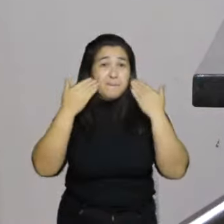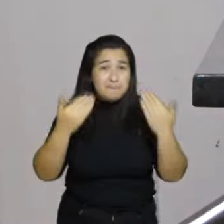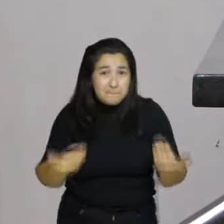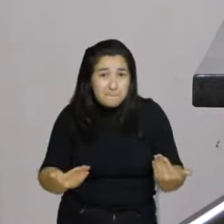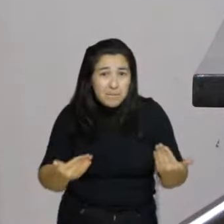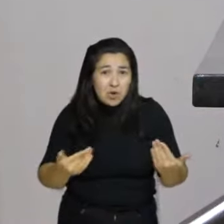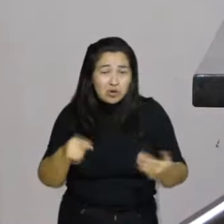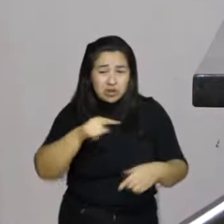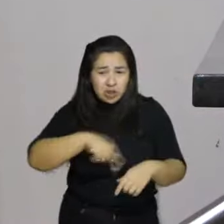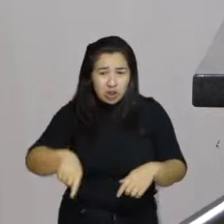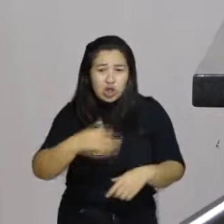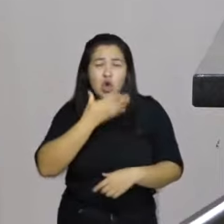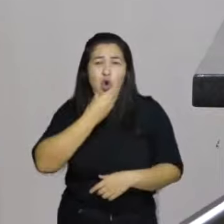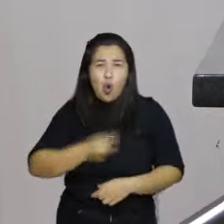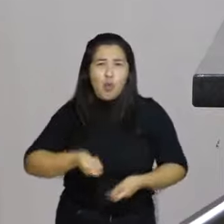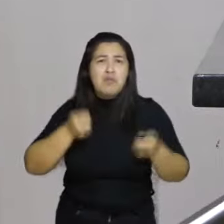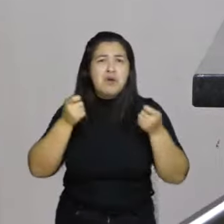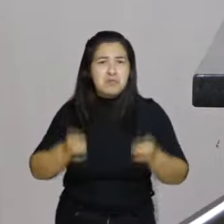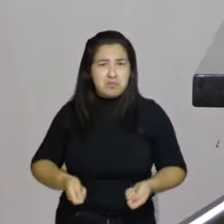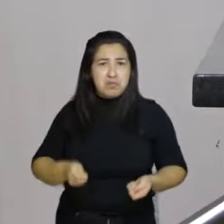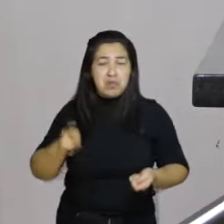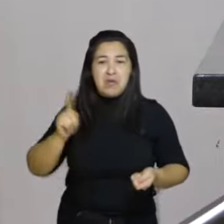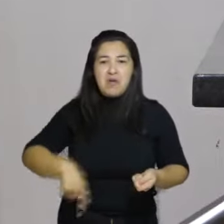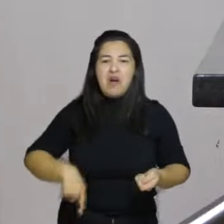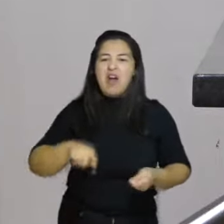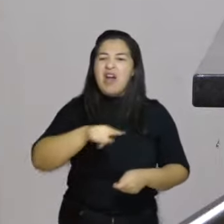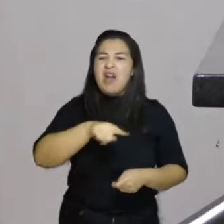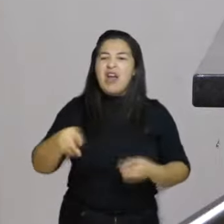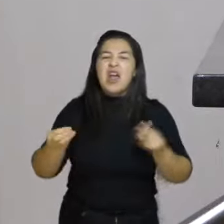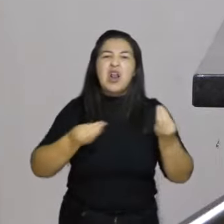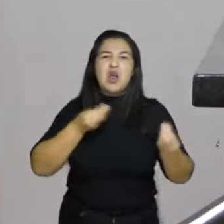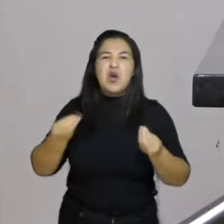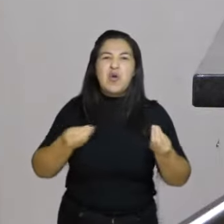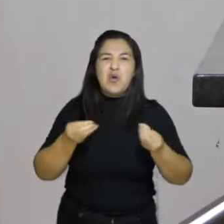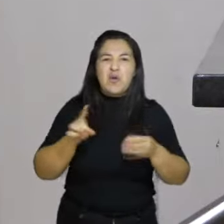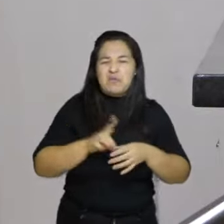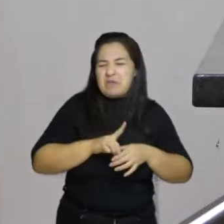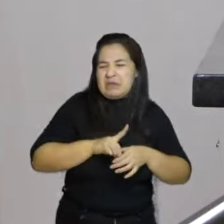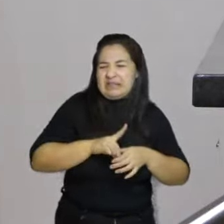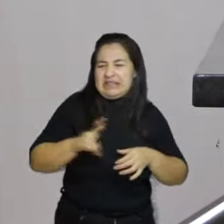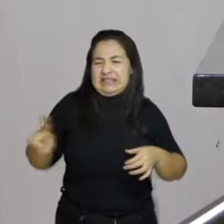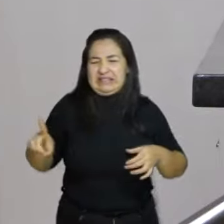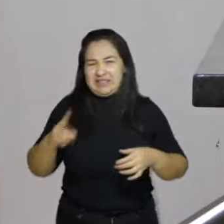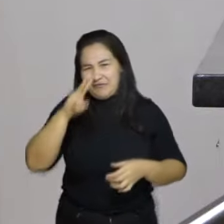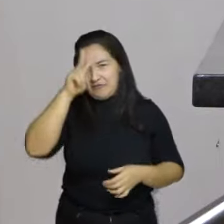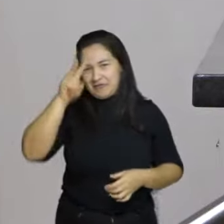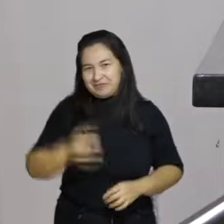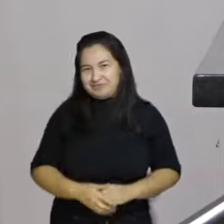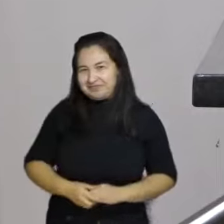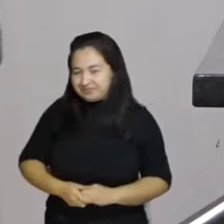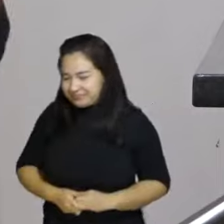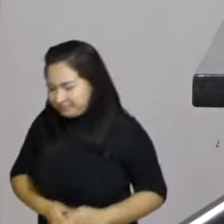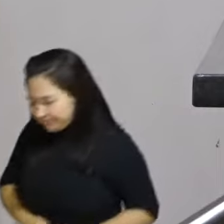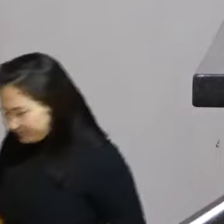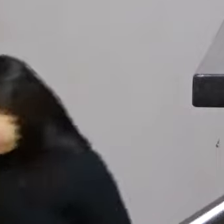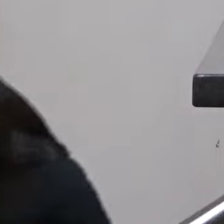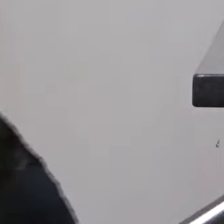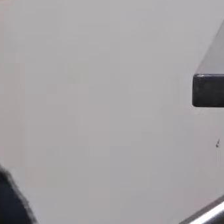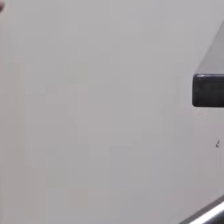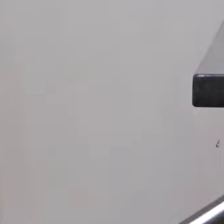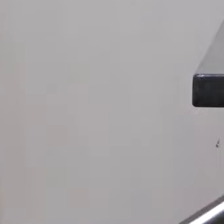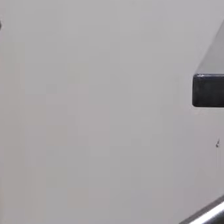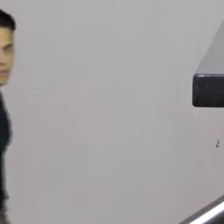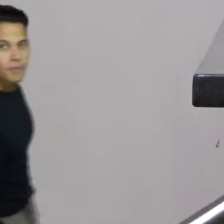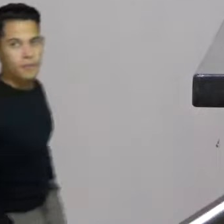de masculinidade é radical é extremista Opa esse aí não gosta de ser